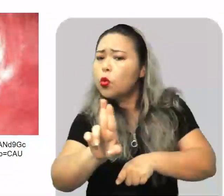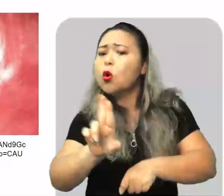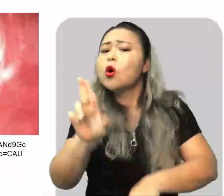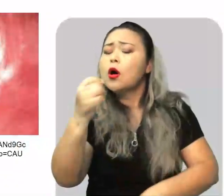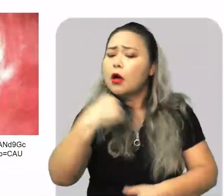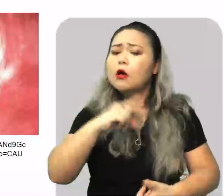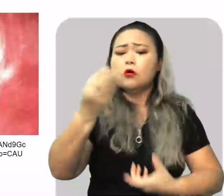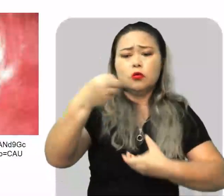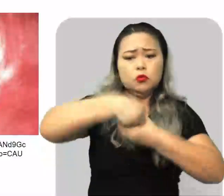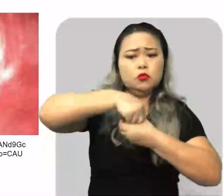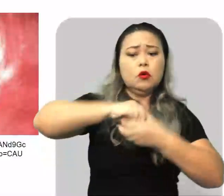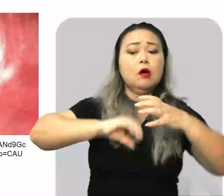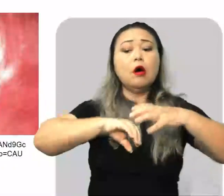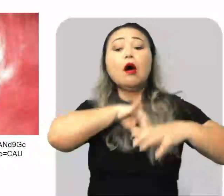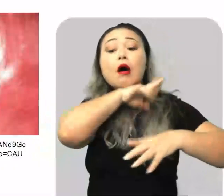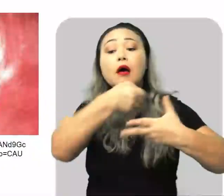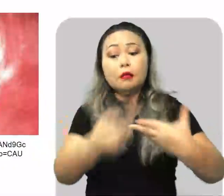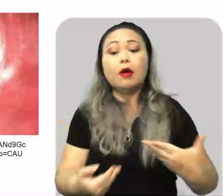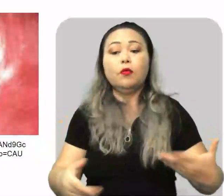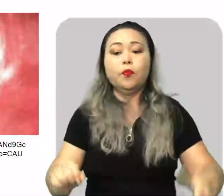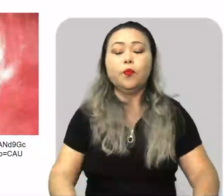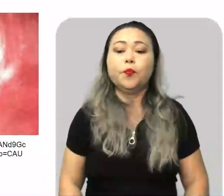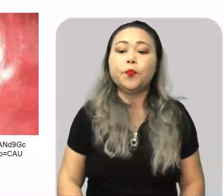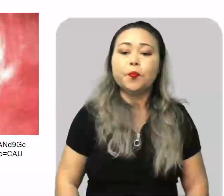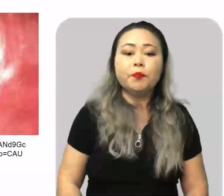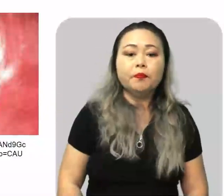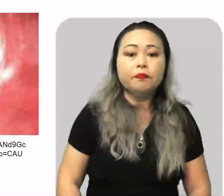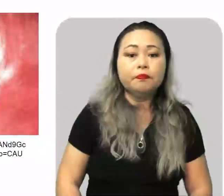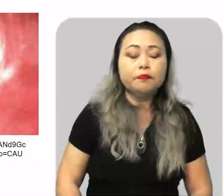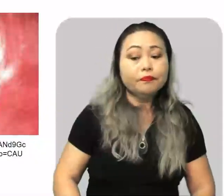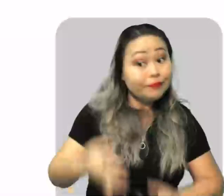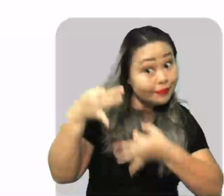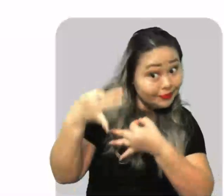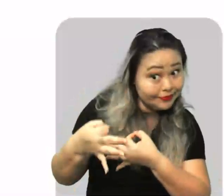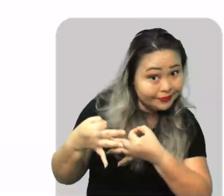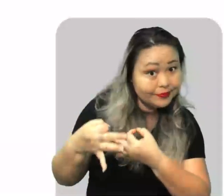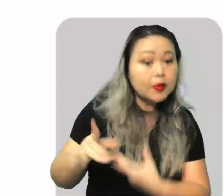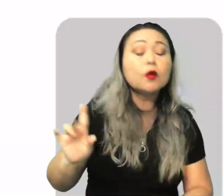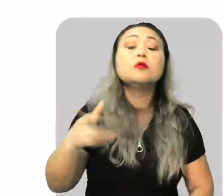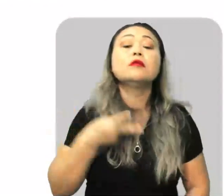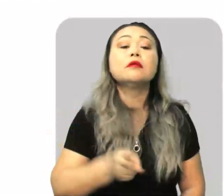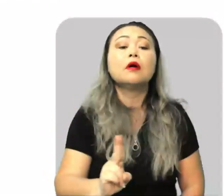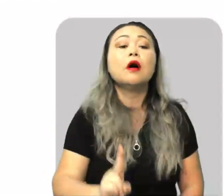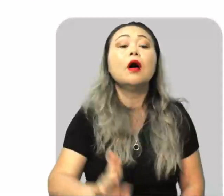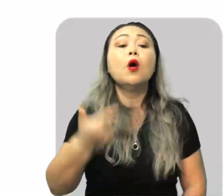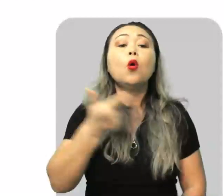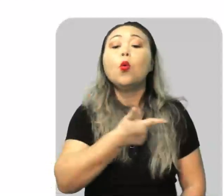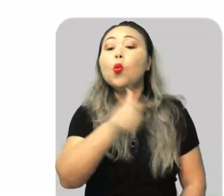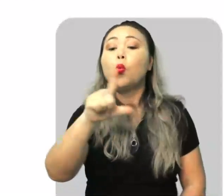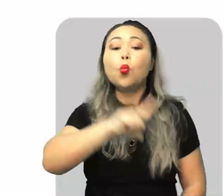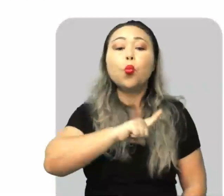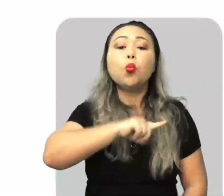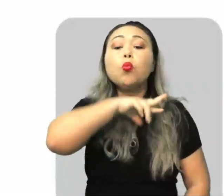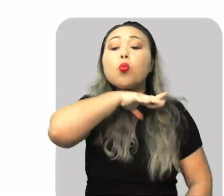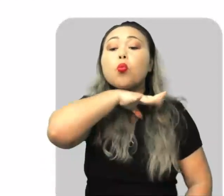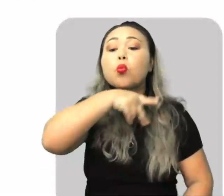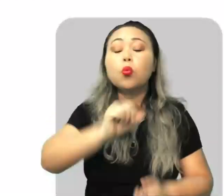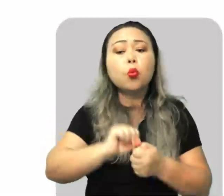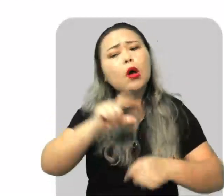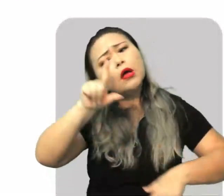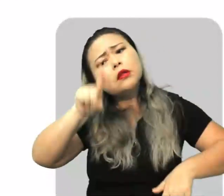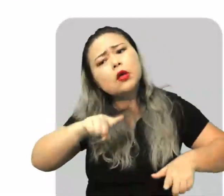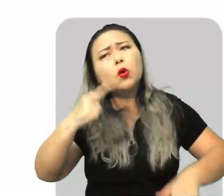agrupados dentro do reino animal. Certinho? Seguindo. Tem animais que a gente fica